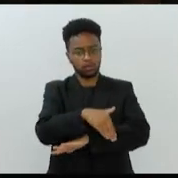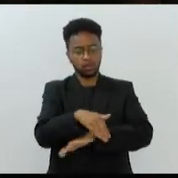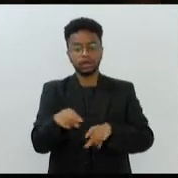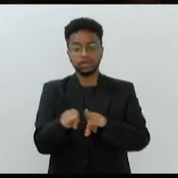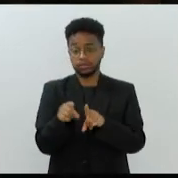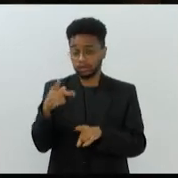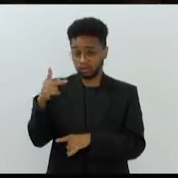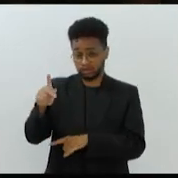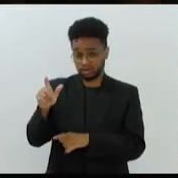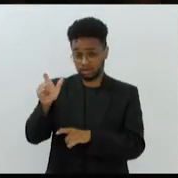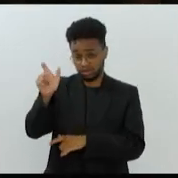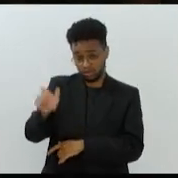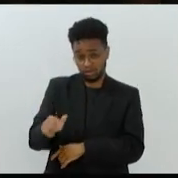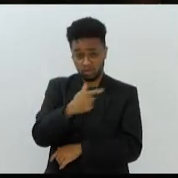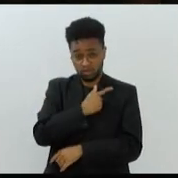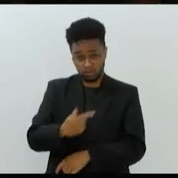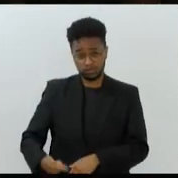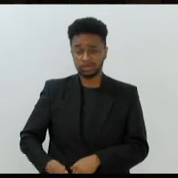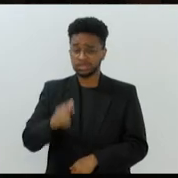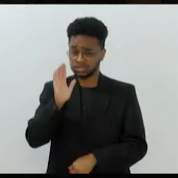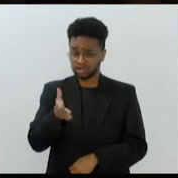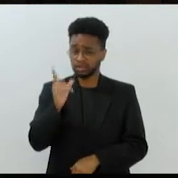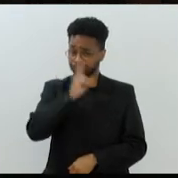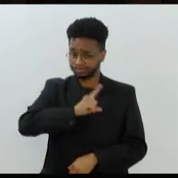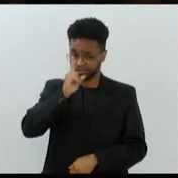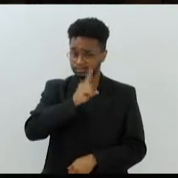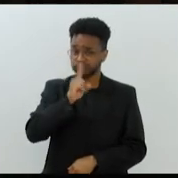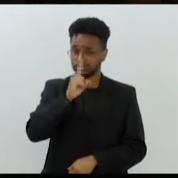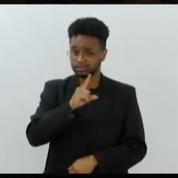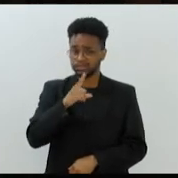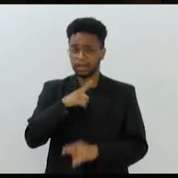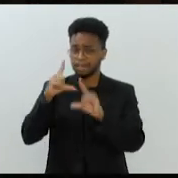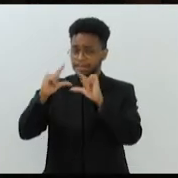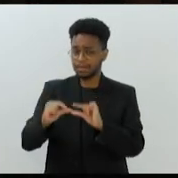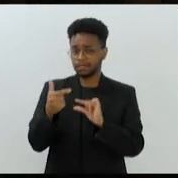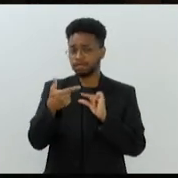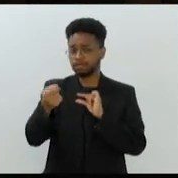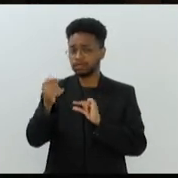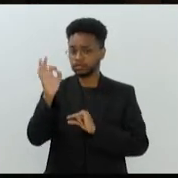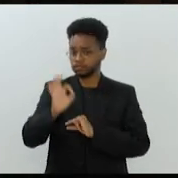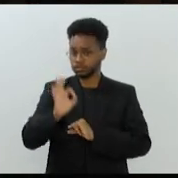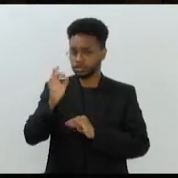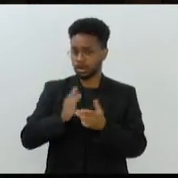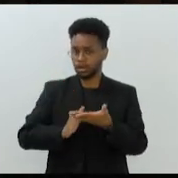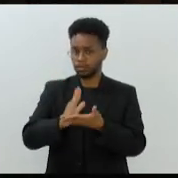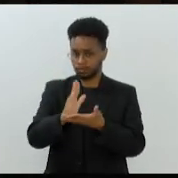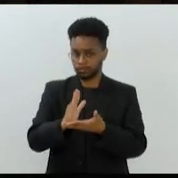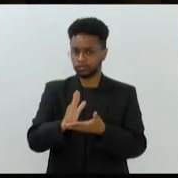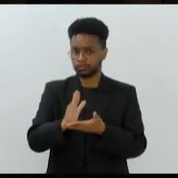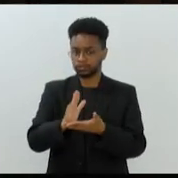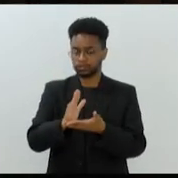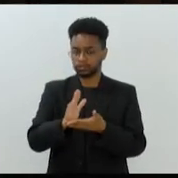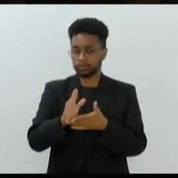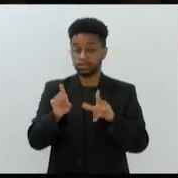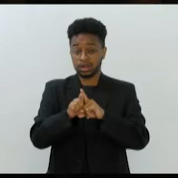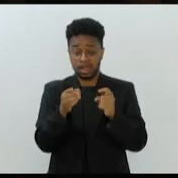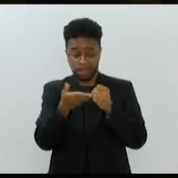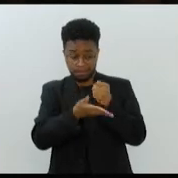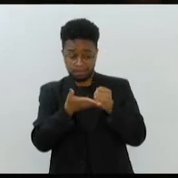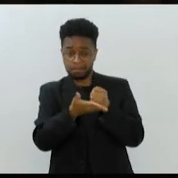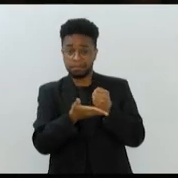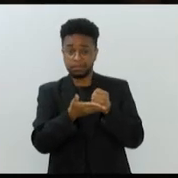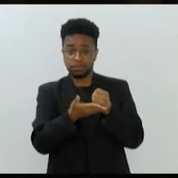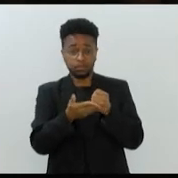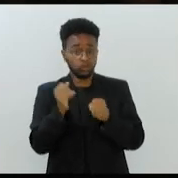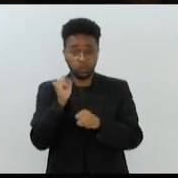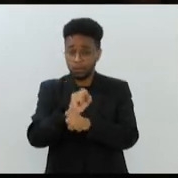governo, que já está mal das pernas, com menos de 20% de aprovação, com uma base que não para de